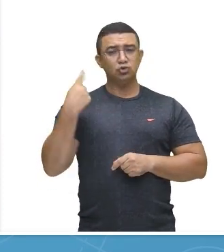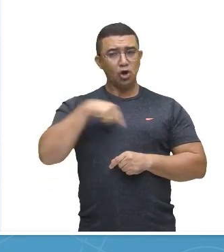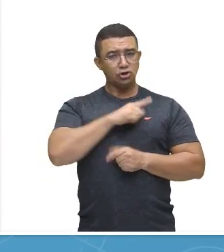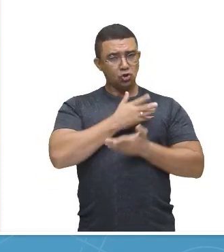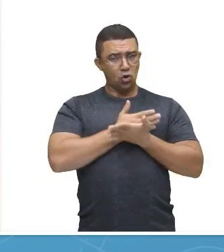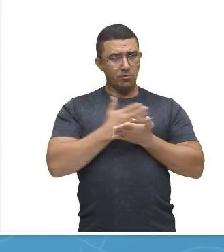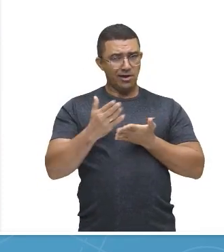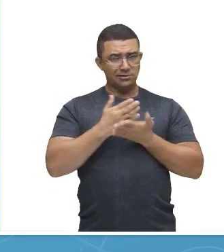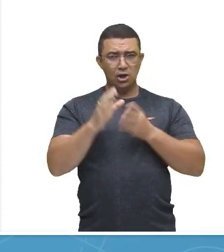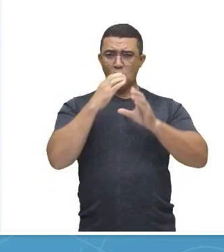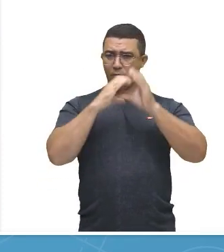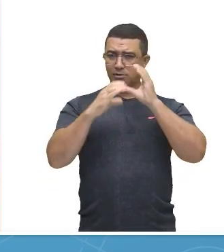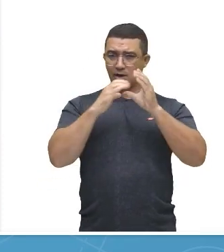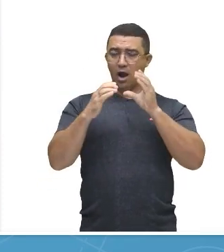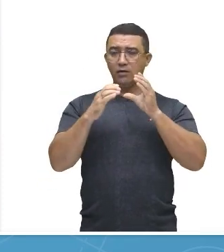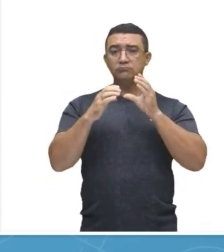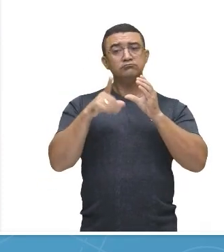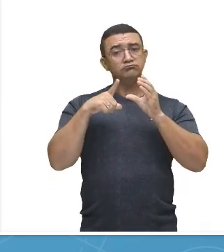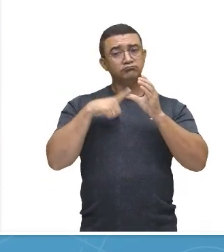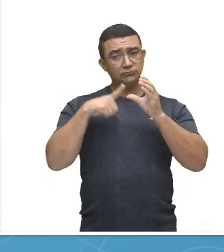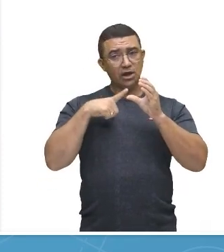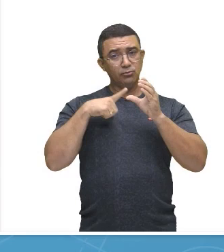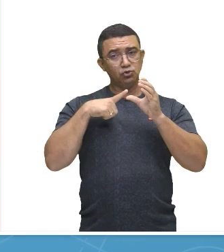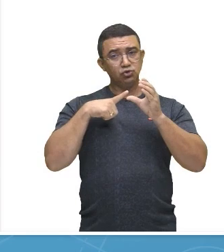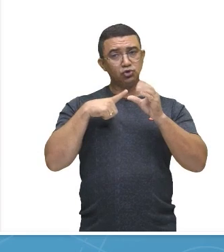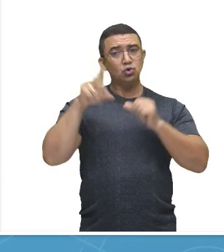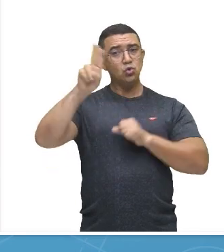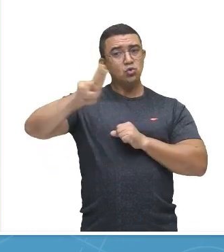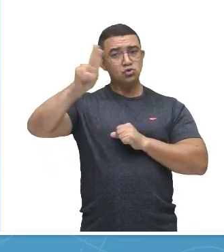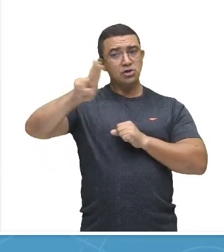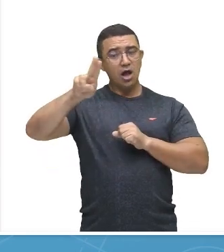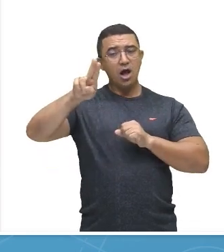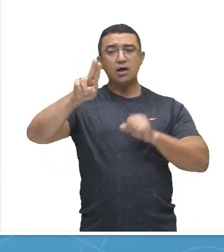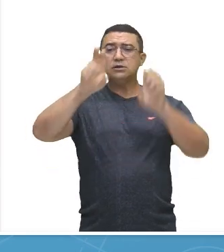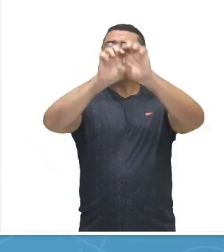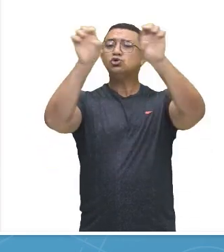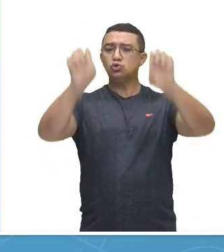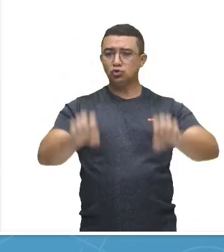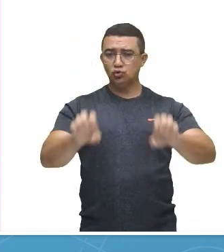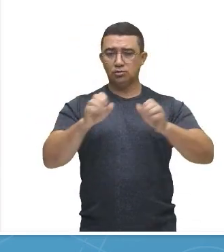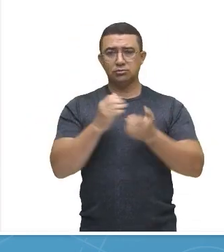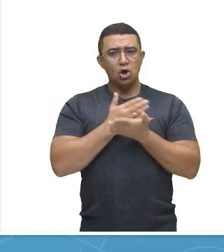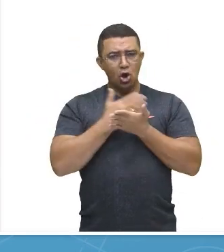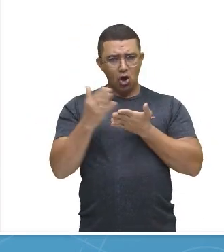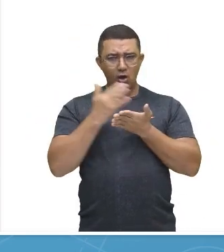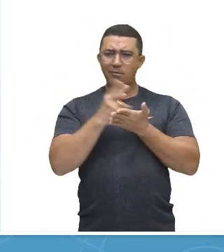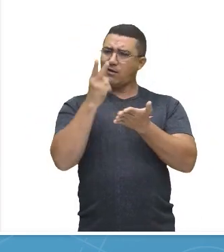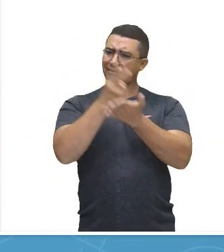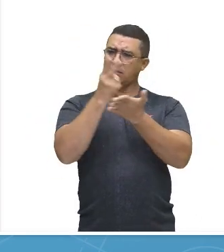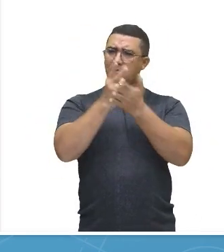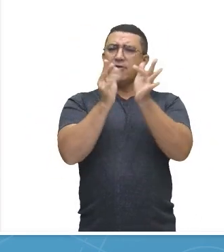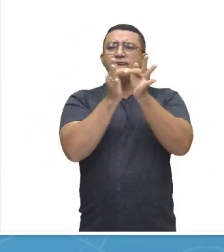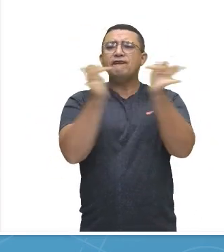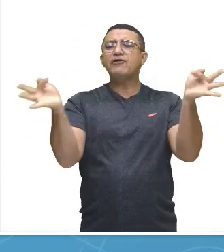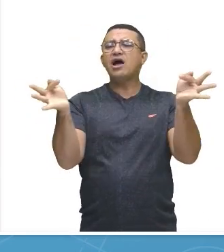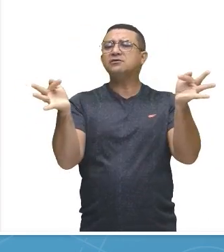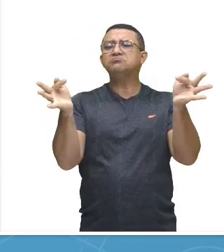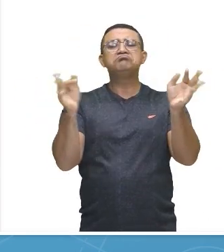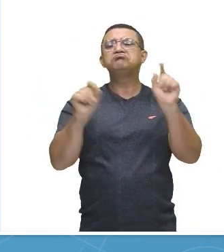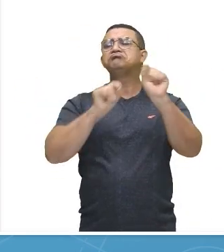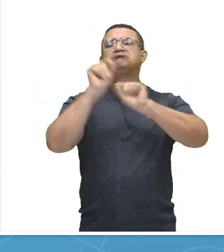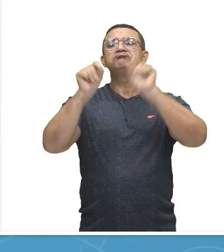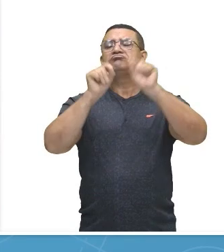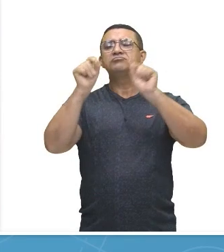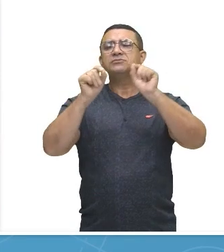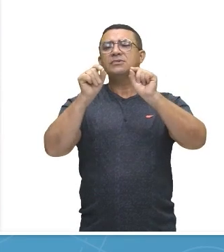uma estrutura. Primeiramente aí, certo? Então nós começamos com frase. O que é frase? Me diga, por favor. O que é frase? O que